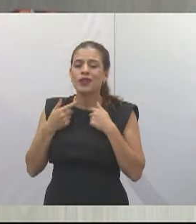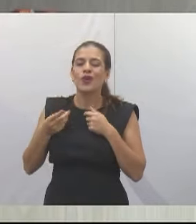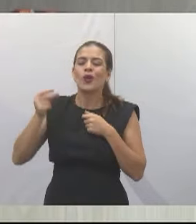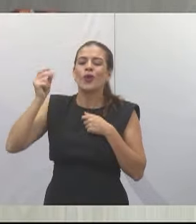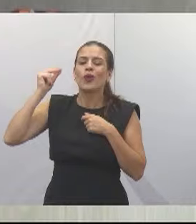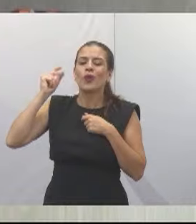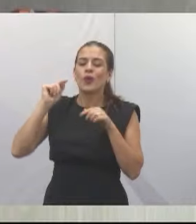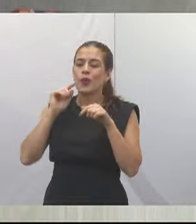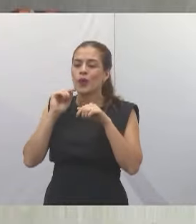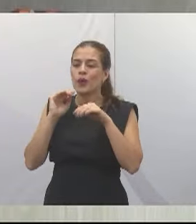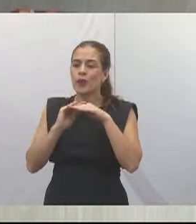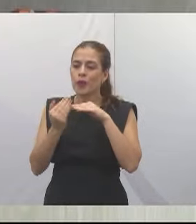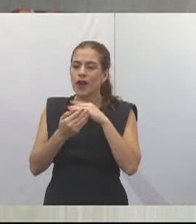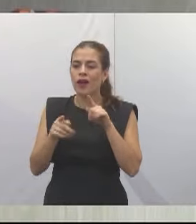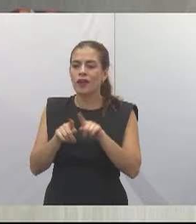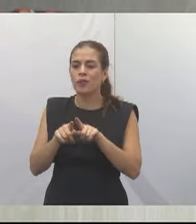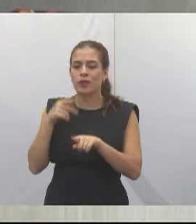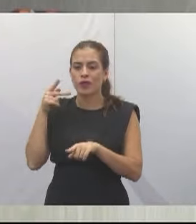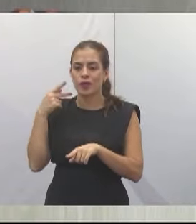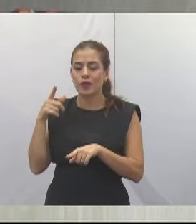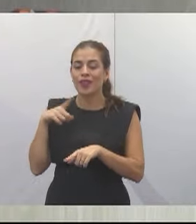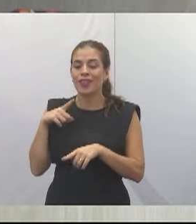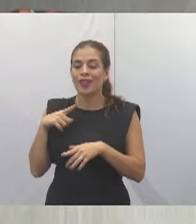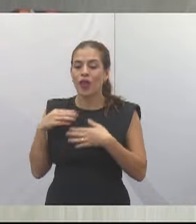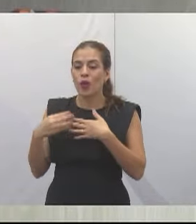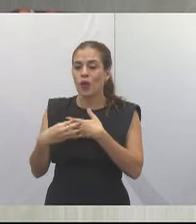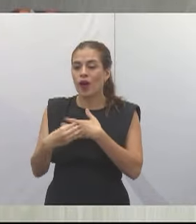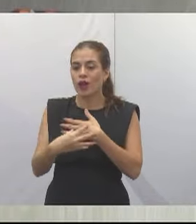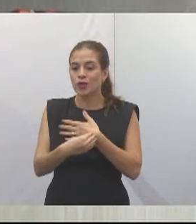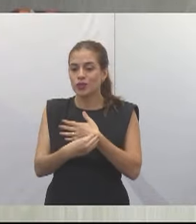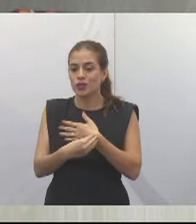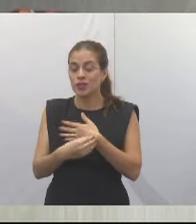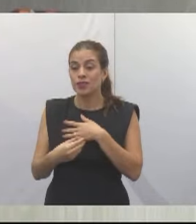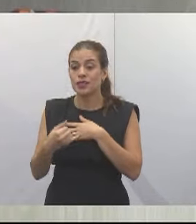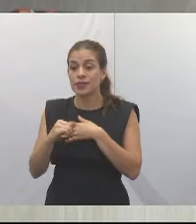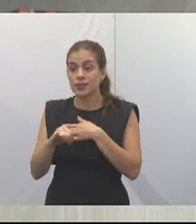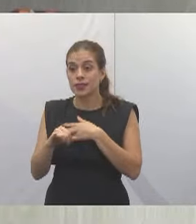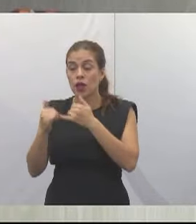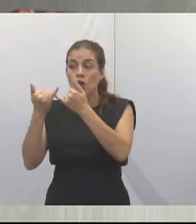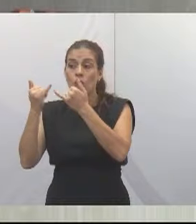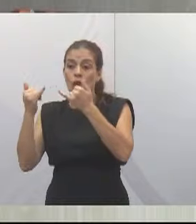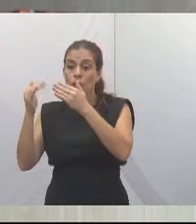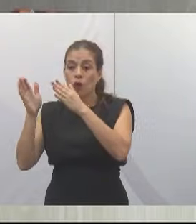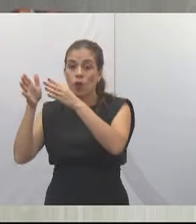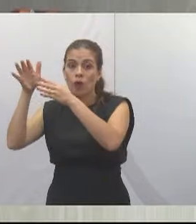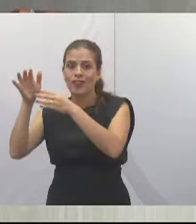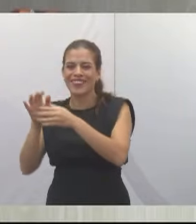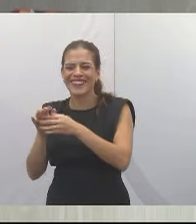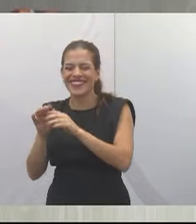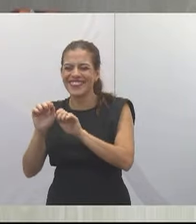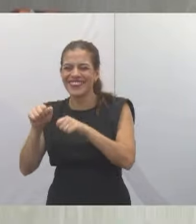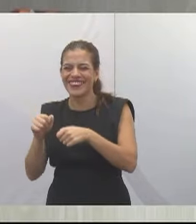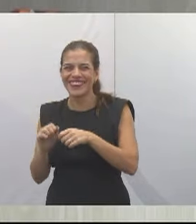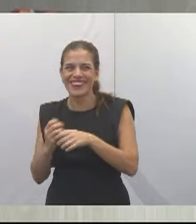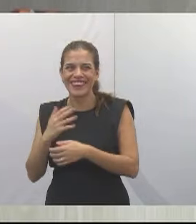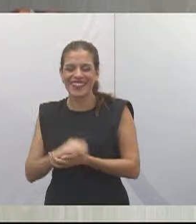do bairro e dos vereadores, que é o raio-x, se a caixa de entrada não for realizada. Então, isso aí